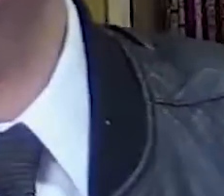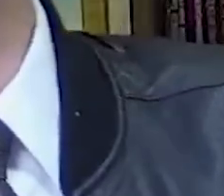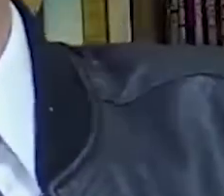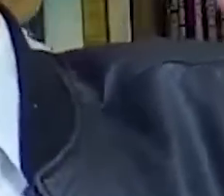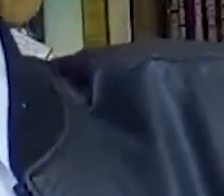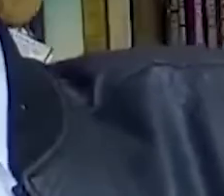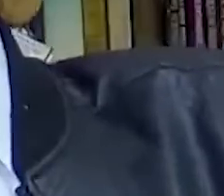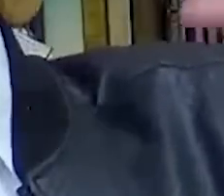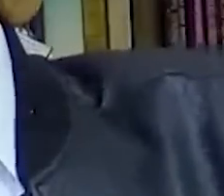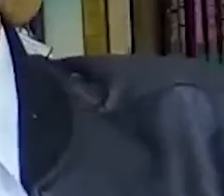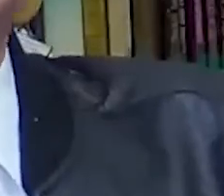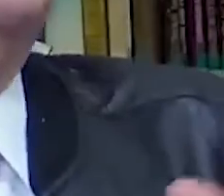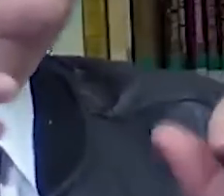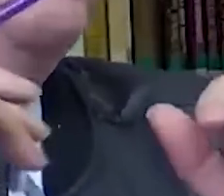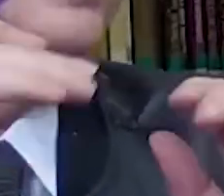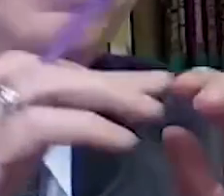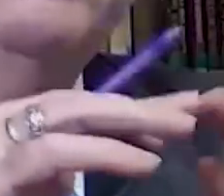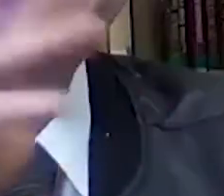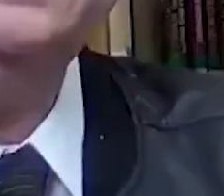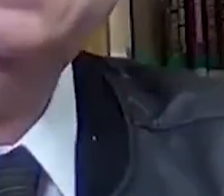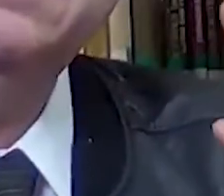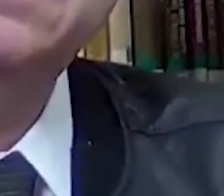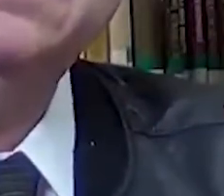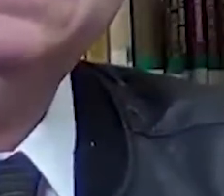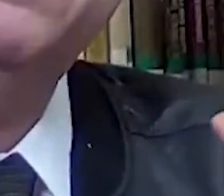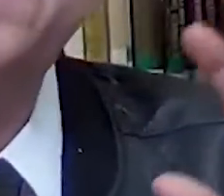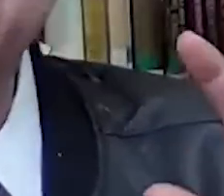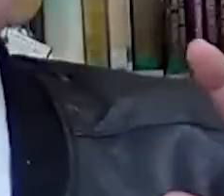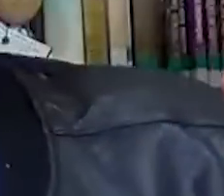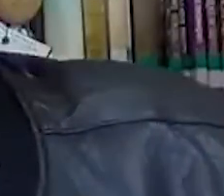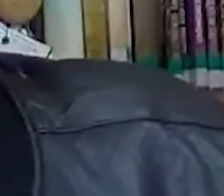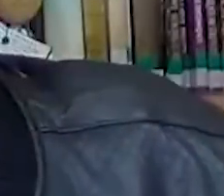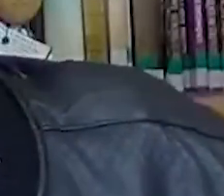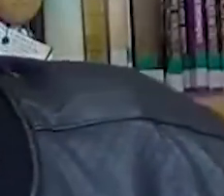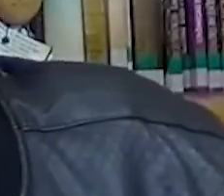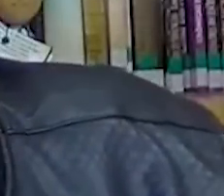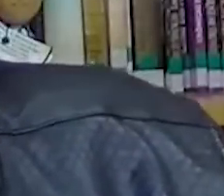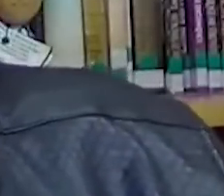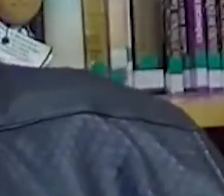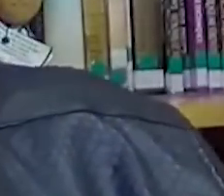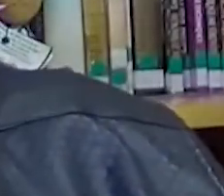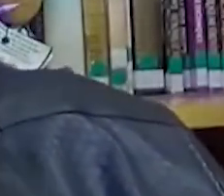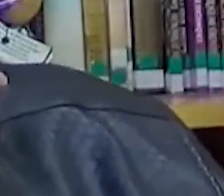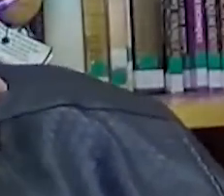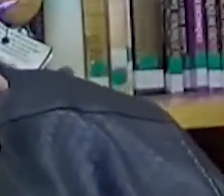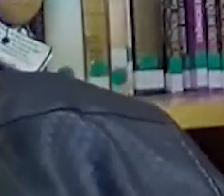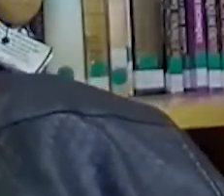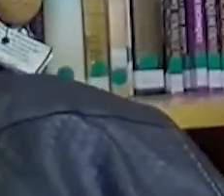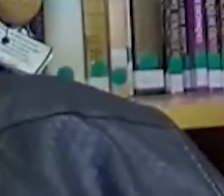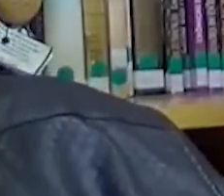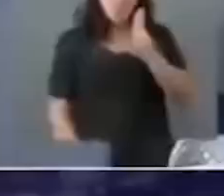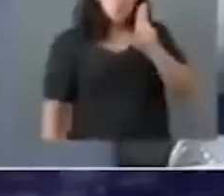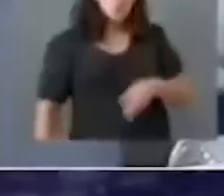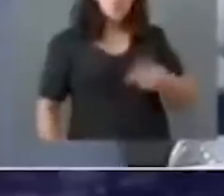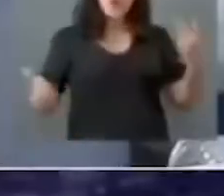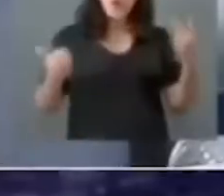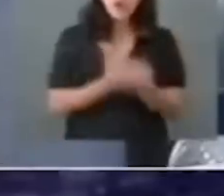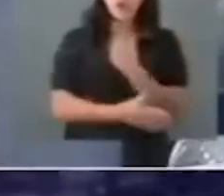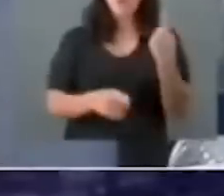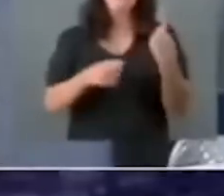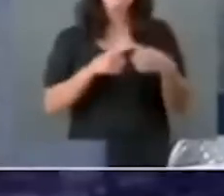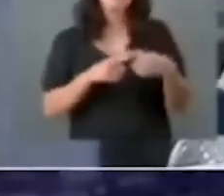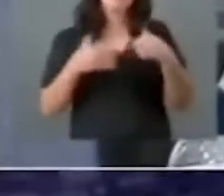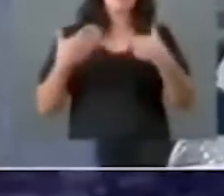Ele foi contestar a tese do golpe e tal. E aí ele falou isso aqui, ó. Joga aí, vai. Ah, porque